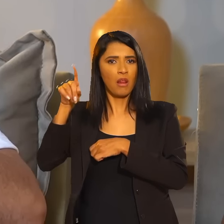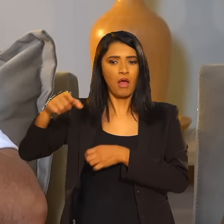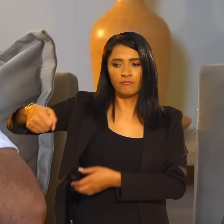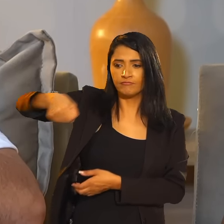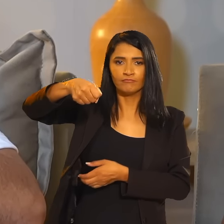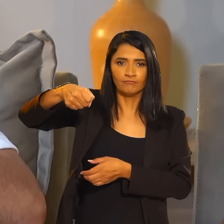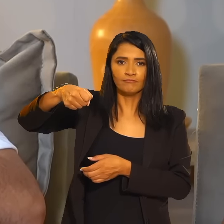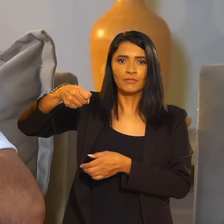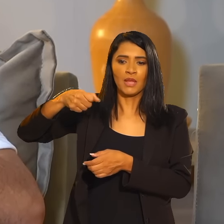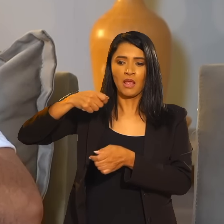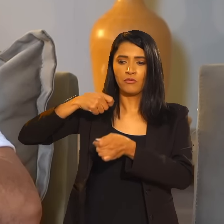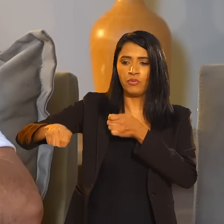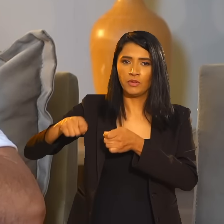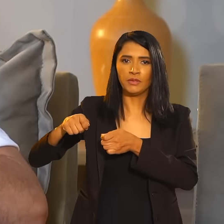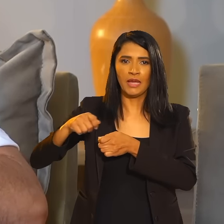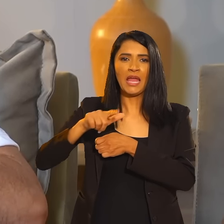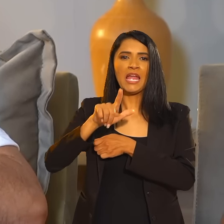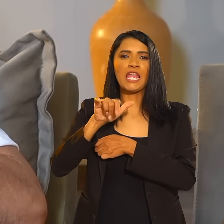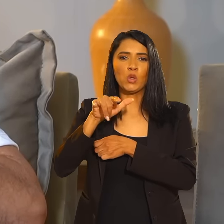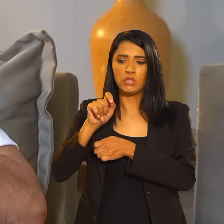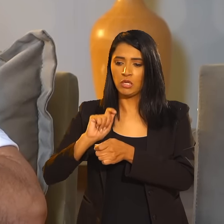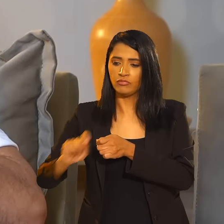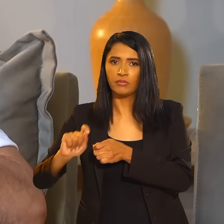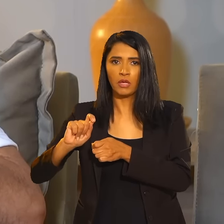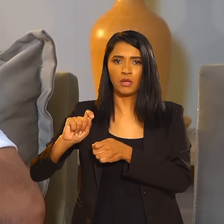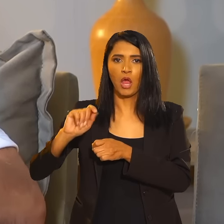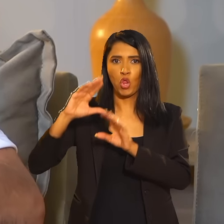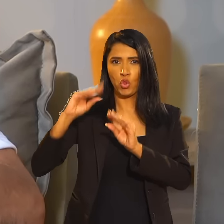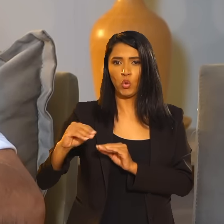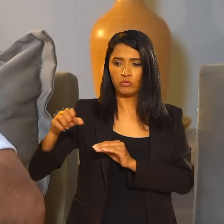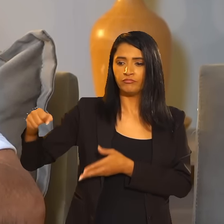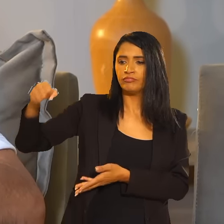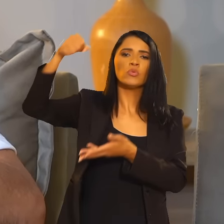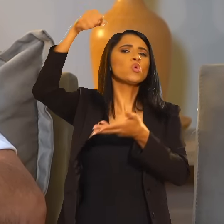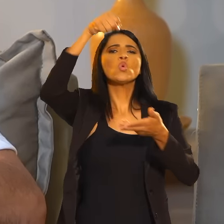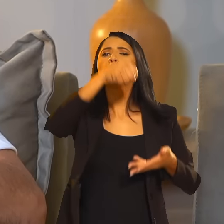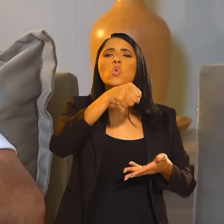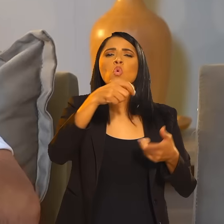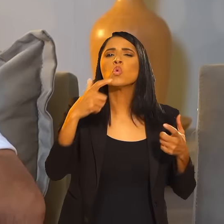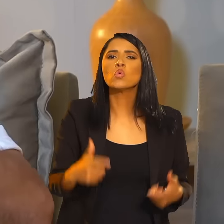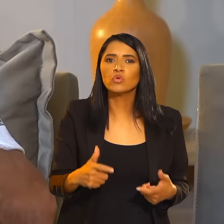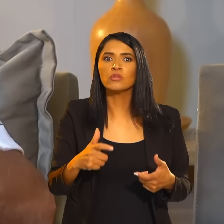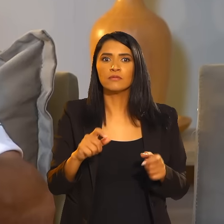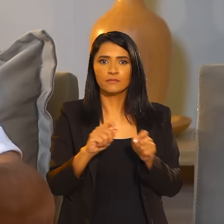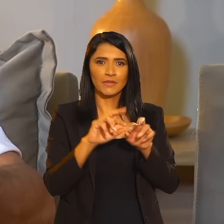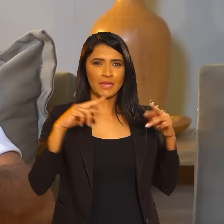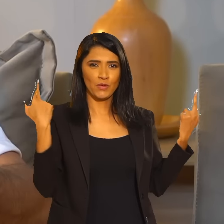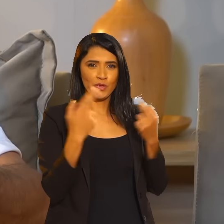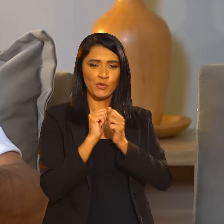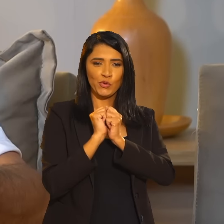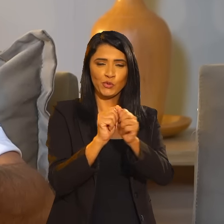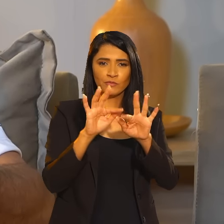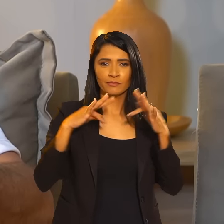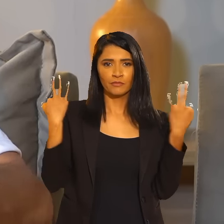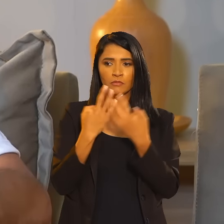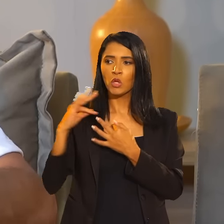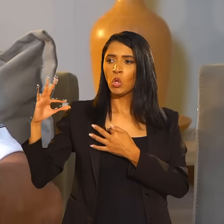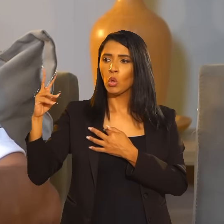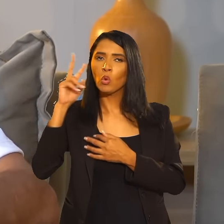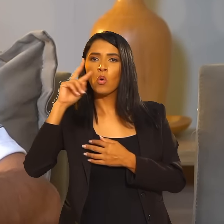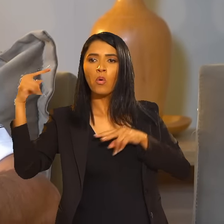querosene que a gente acendia nas noites. E ele era colocado aonde? Quando a gente ia fazer uma reunião em família, para